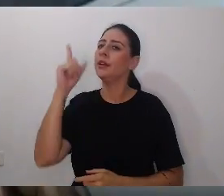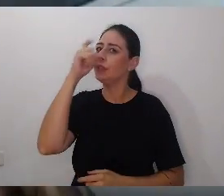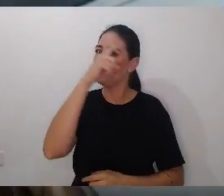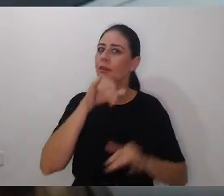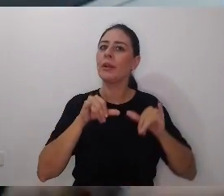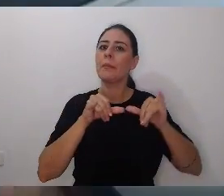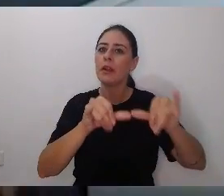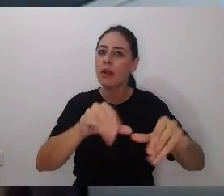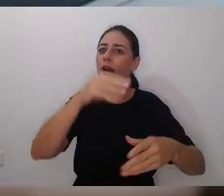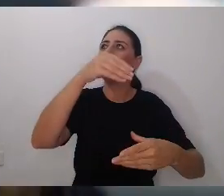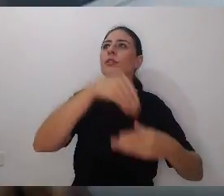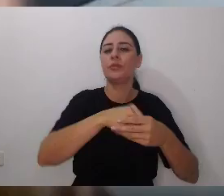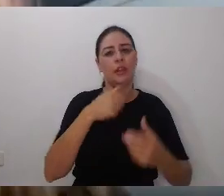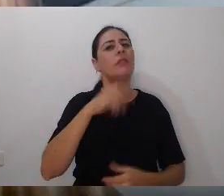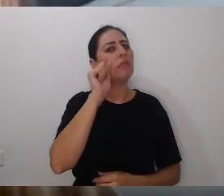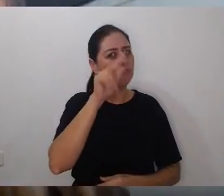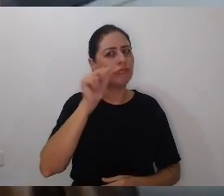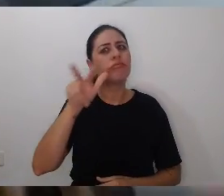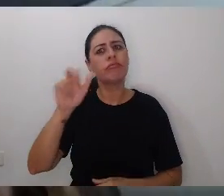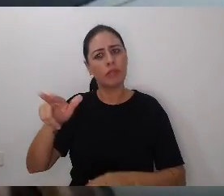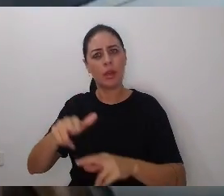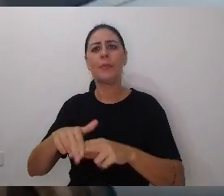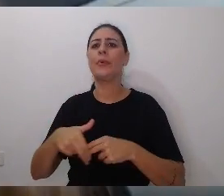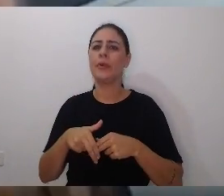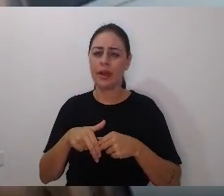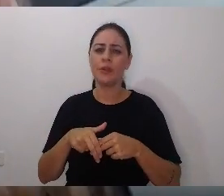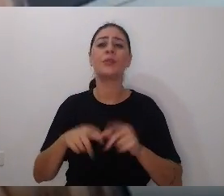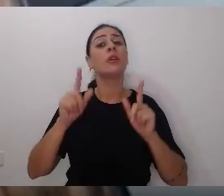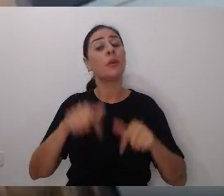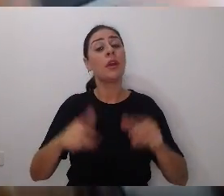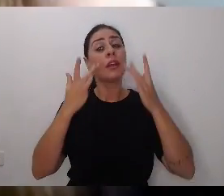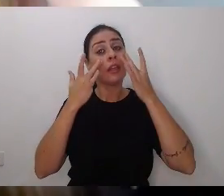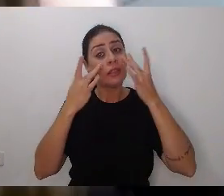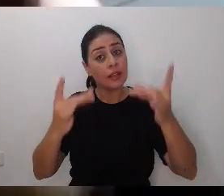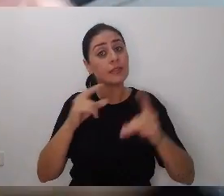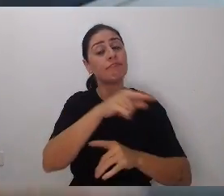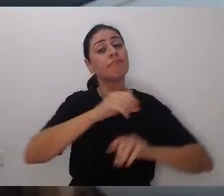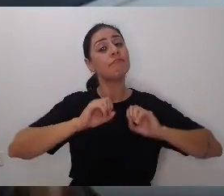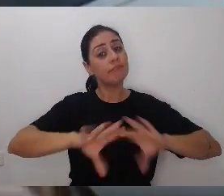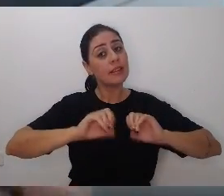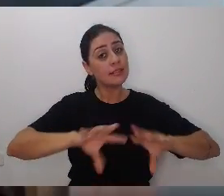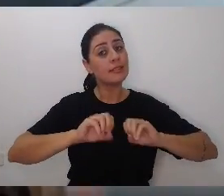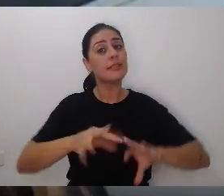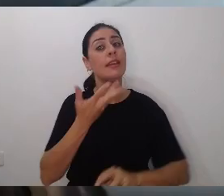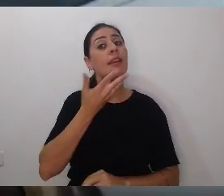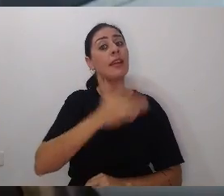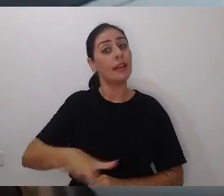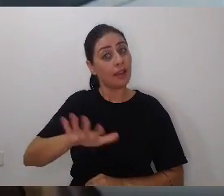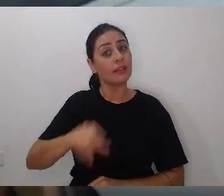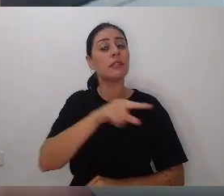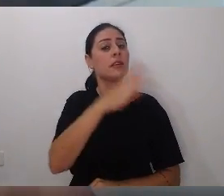no mercado, porque queria isso, queria aquilo, né? Queria o ovo tal, não tinha mais. Então, assim, várias crianças, várias